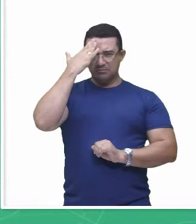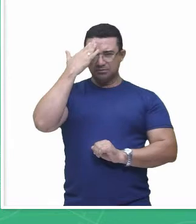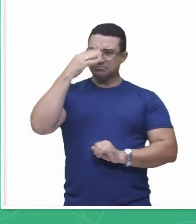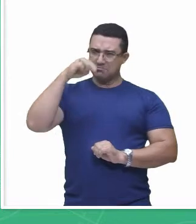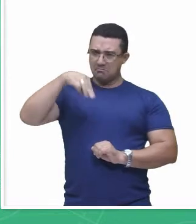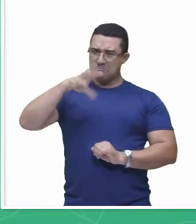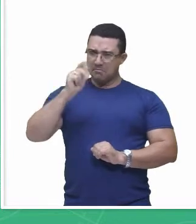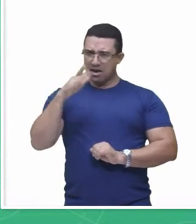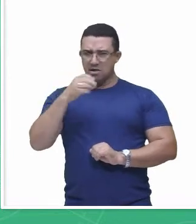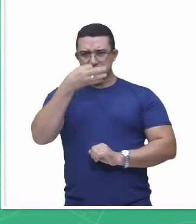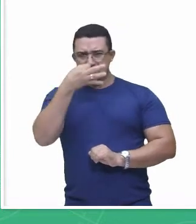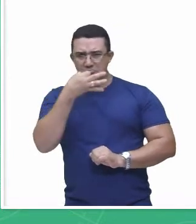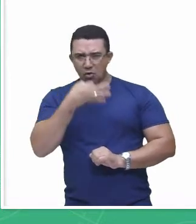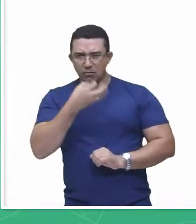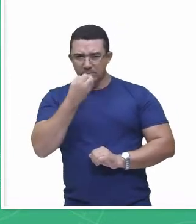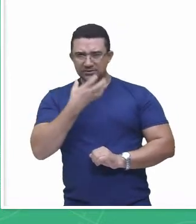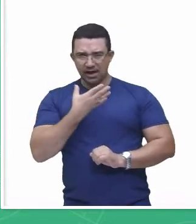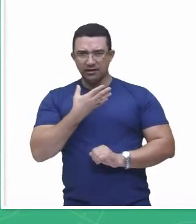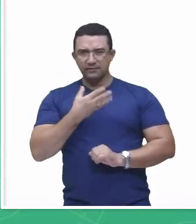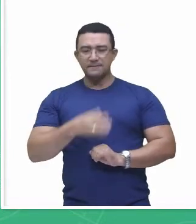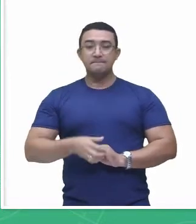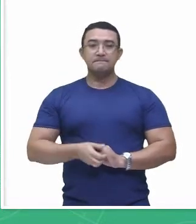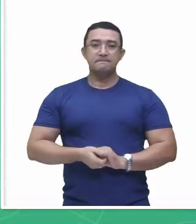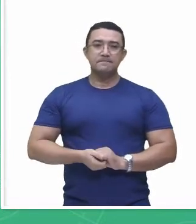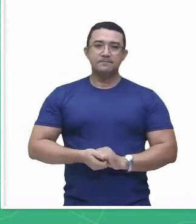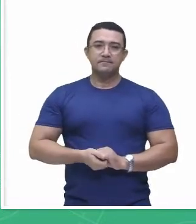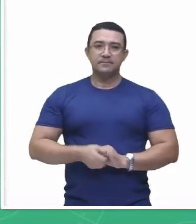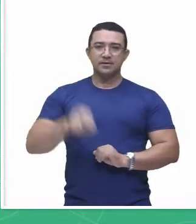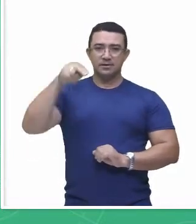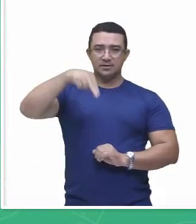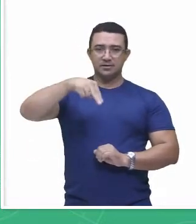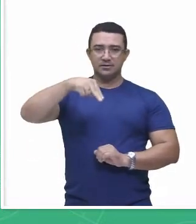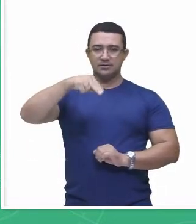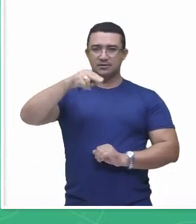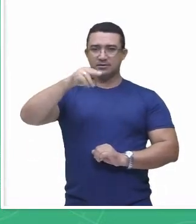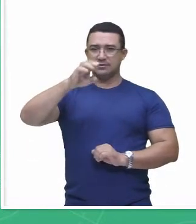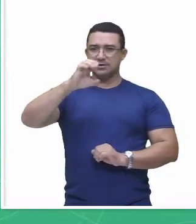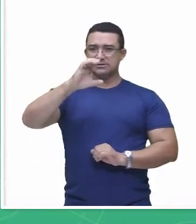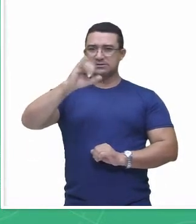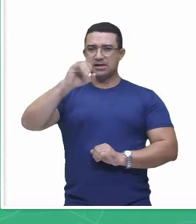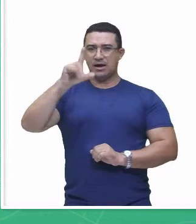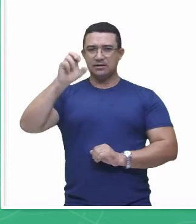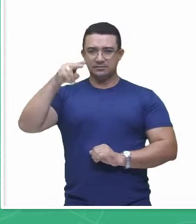correto. Quem mais? Neucilene, letra D.